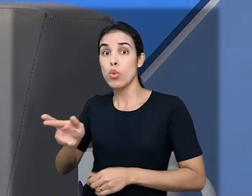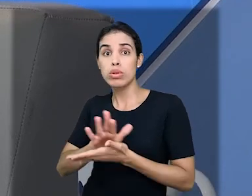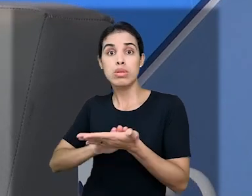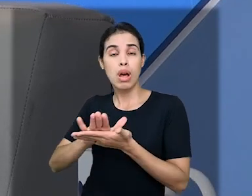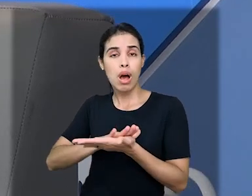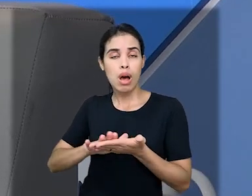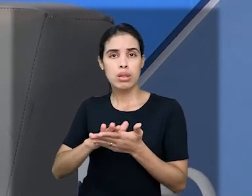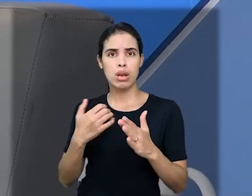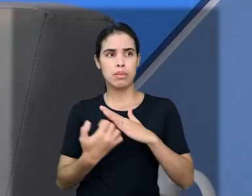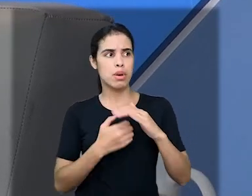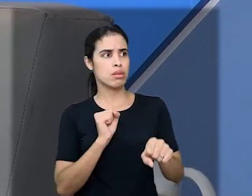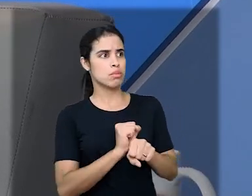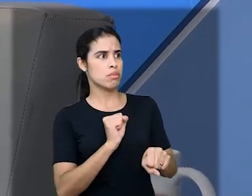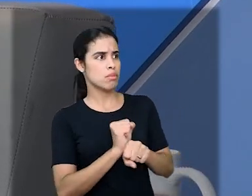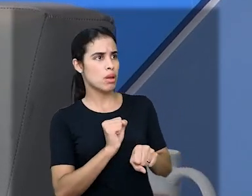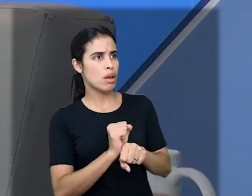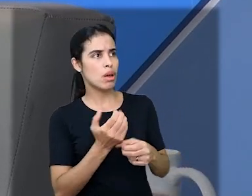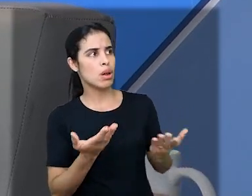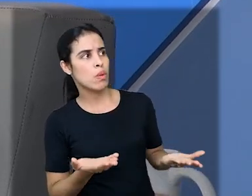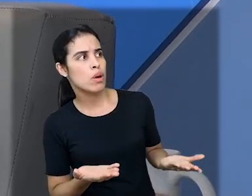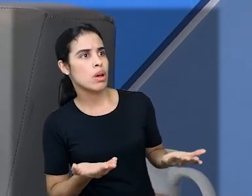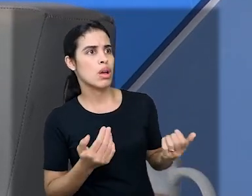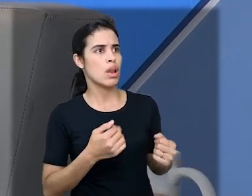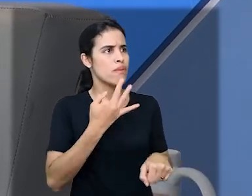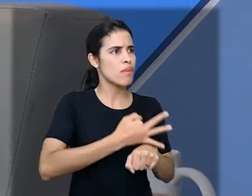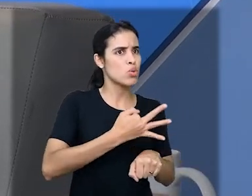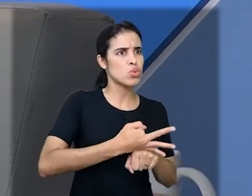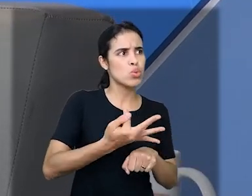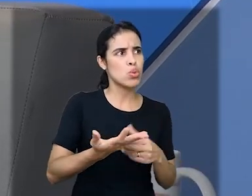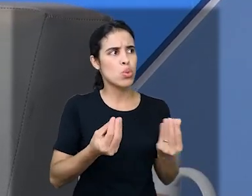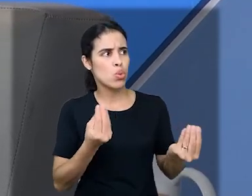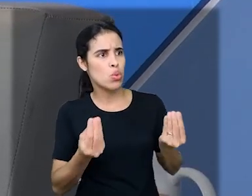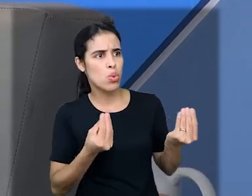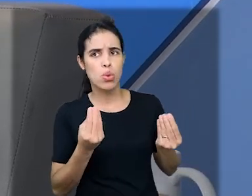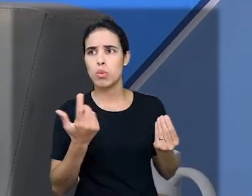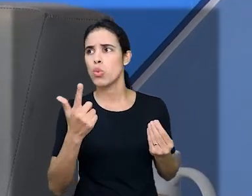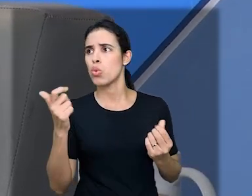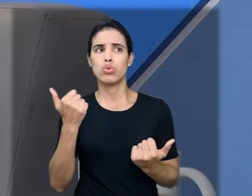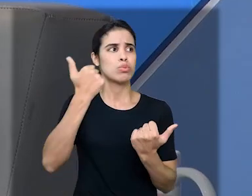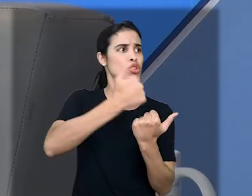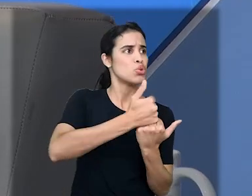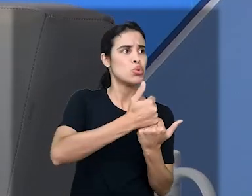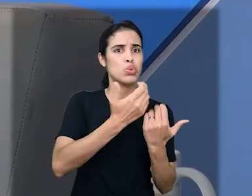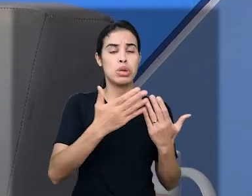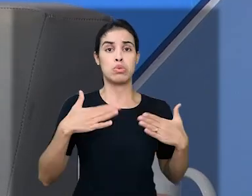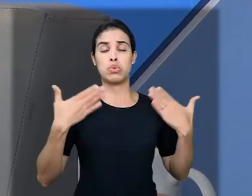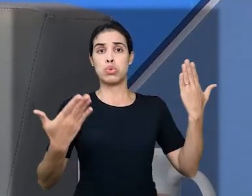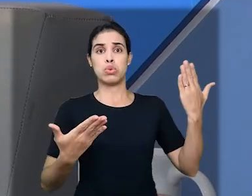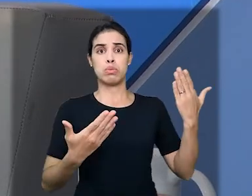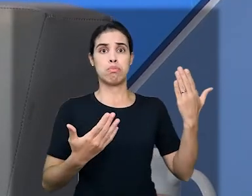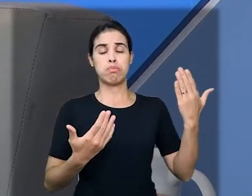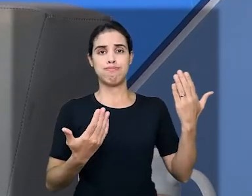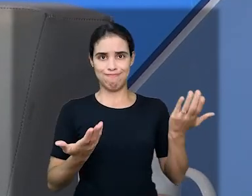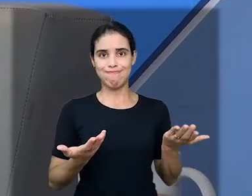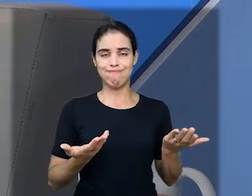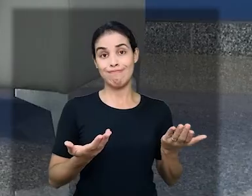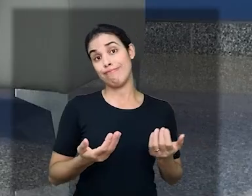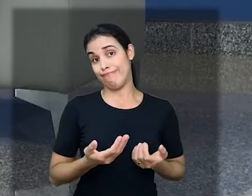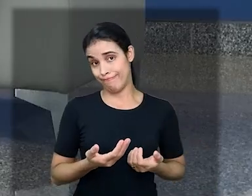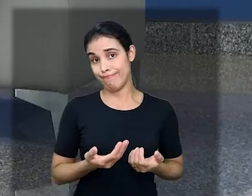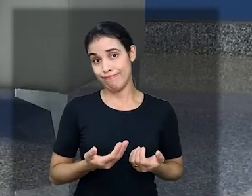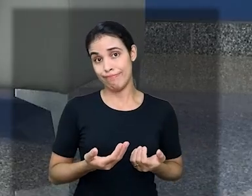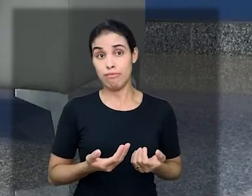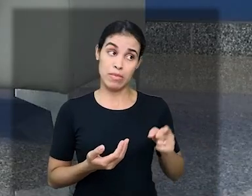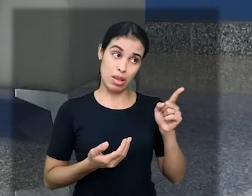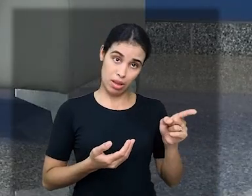ali esperando a boa vontade dela para ir lá, enquanto ela está faltando, tem que mudar alguém de função para fazer aquela função que não está sendo exercida.